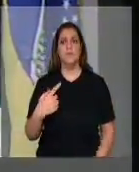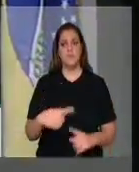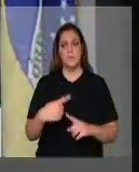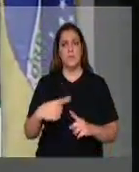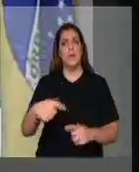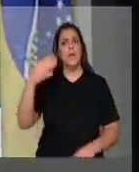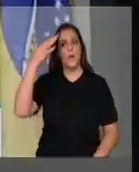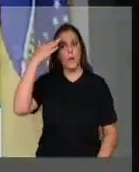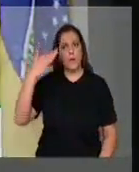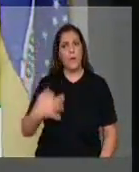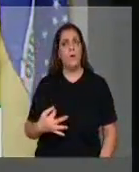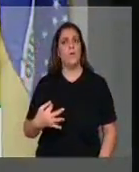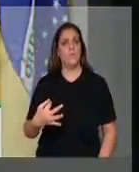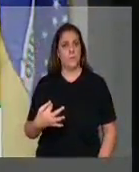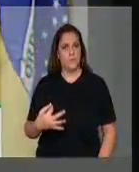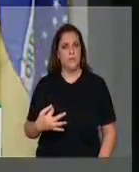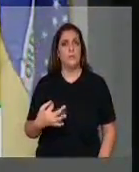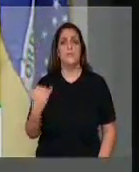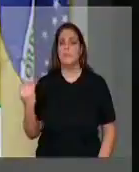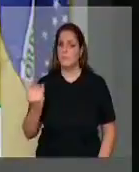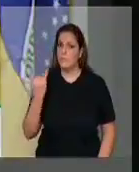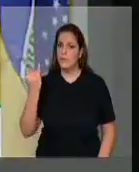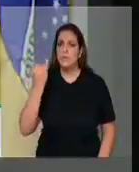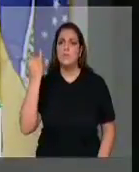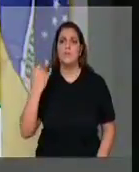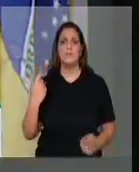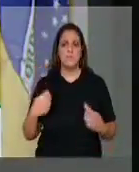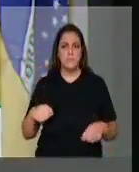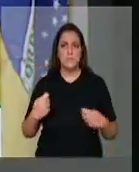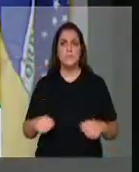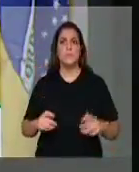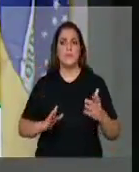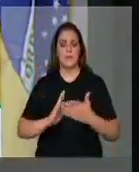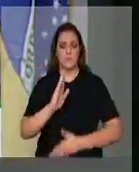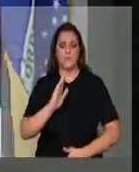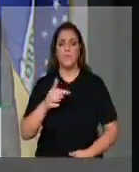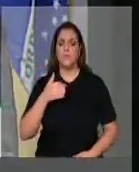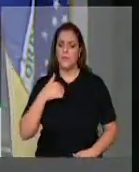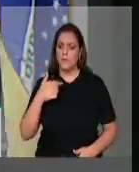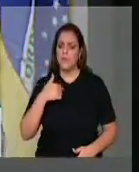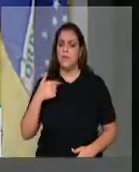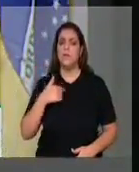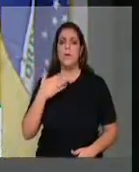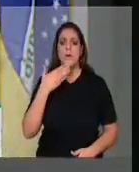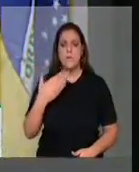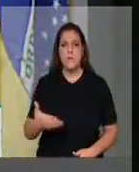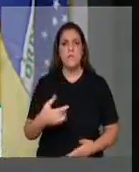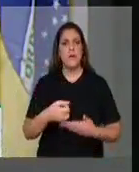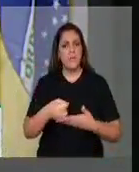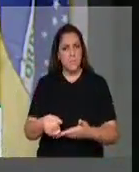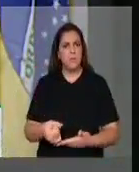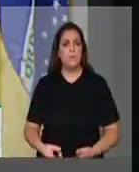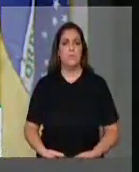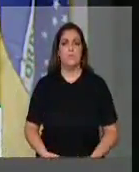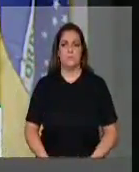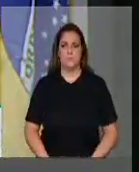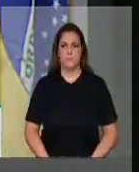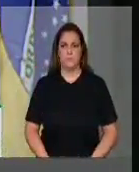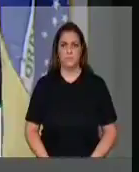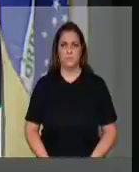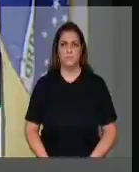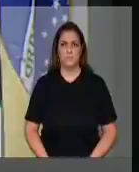da importância, né, de que essa matéria seja aprovada, e vamos trabalhar para que ela seja aprovada. E também, da mesma